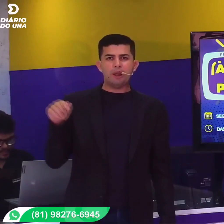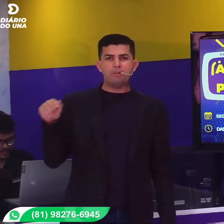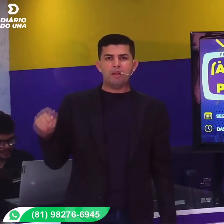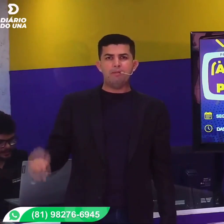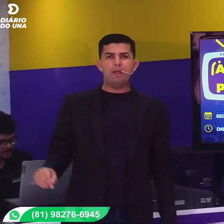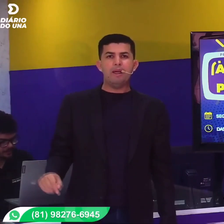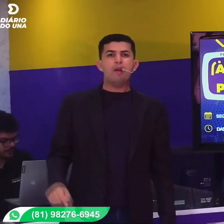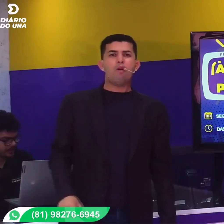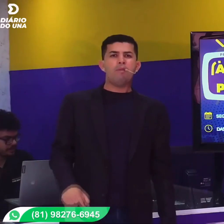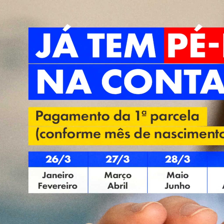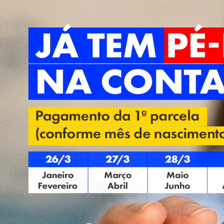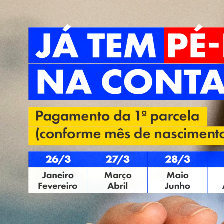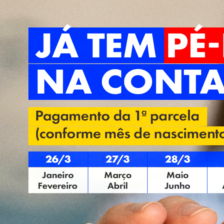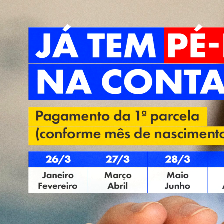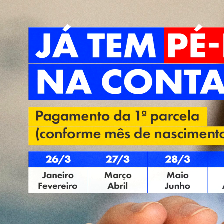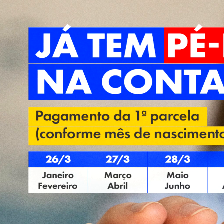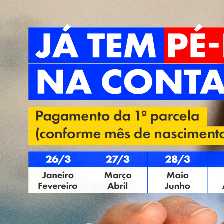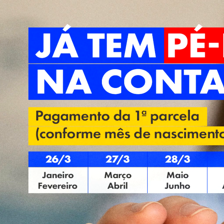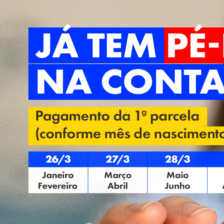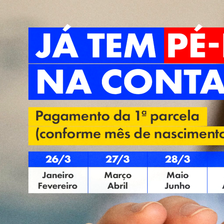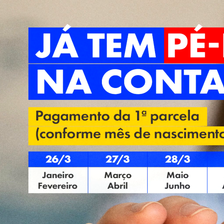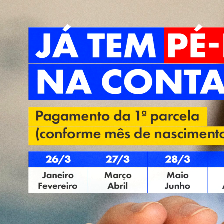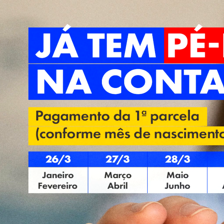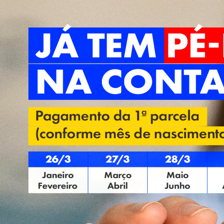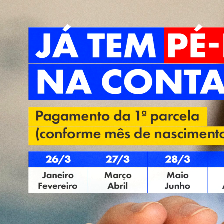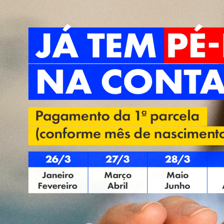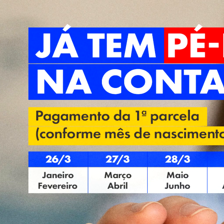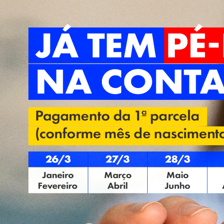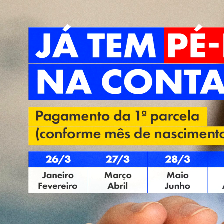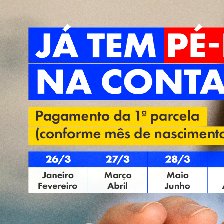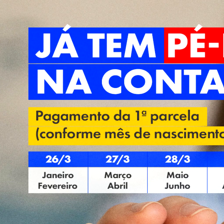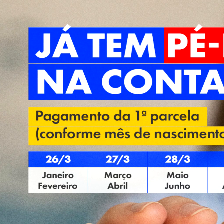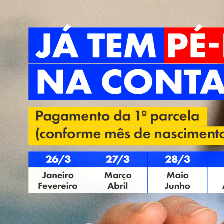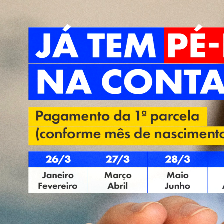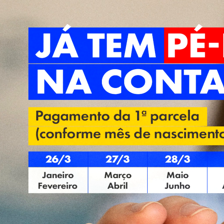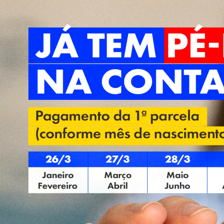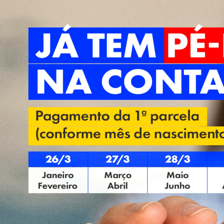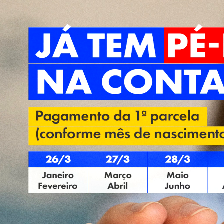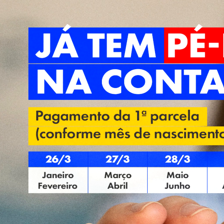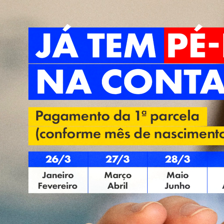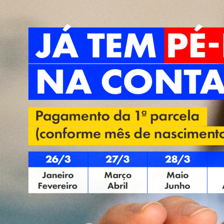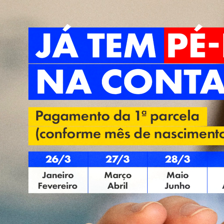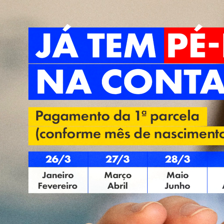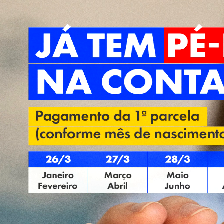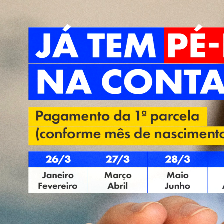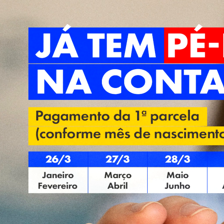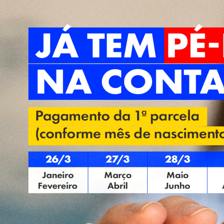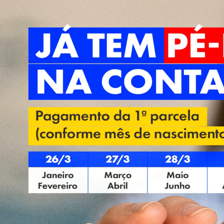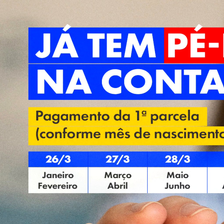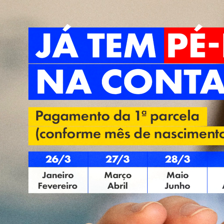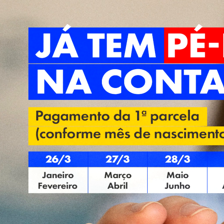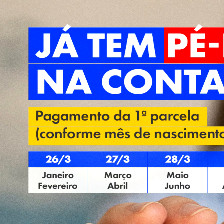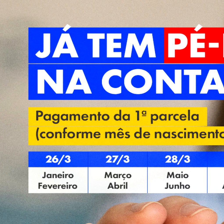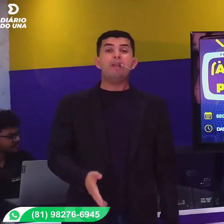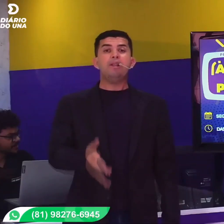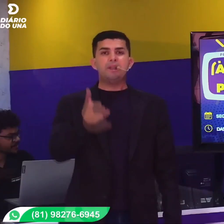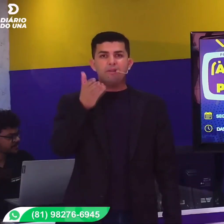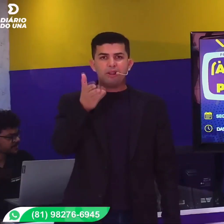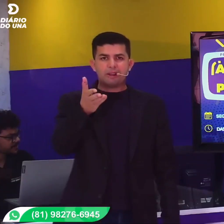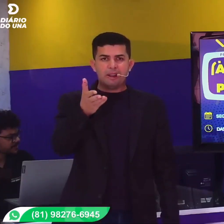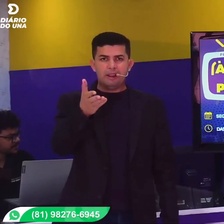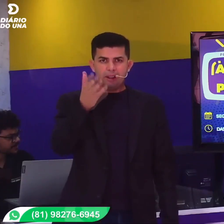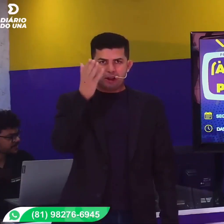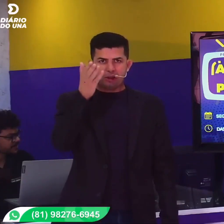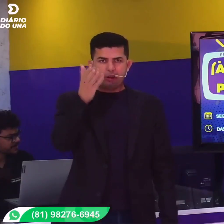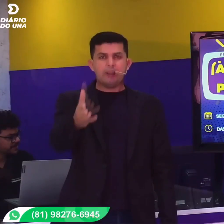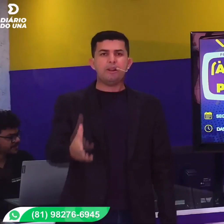O projeto Pé de Meia começou a ser pago pelo governo federal já esse mês. Acompanhe conosco os detalhes. E se